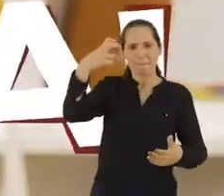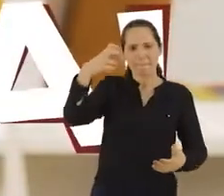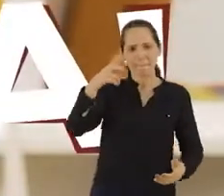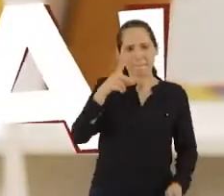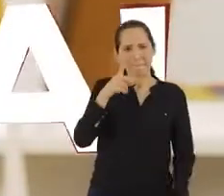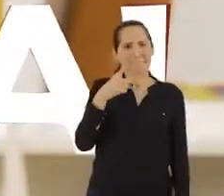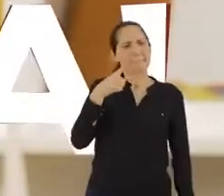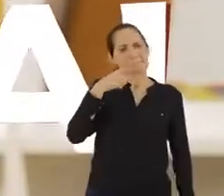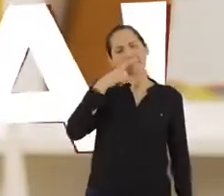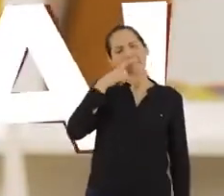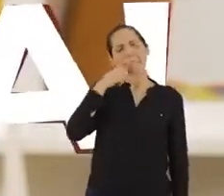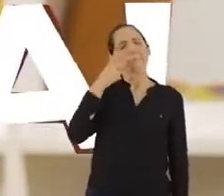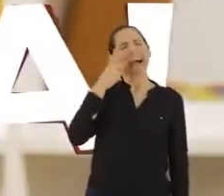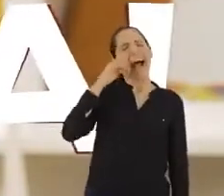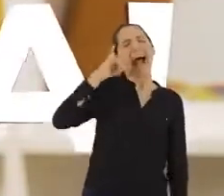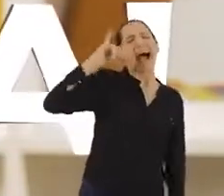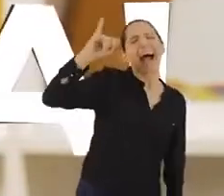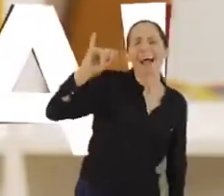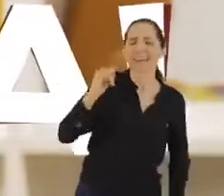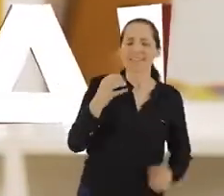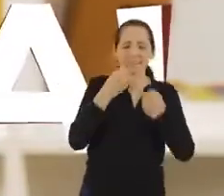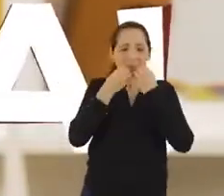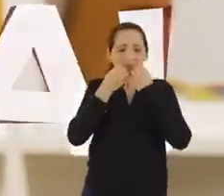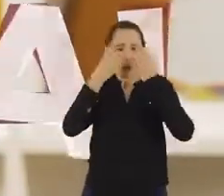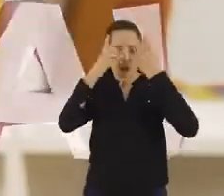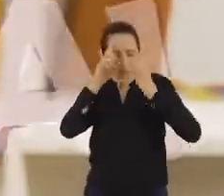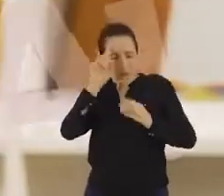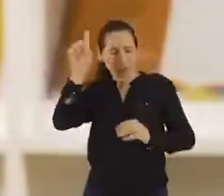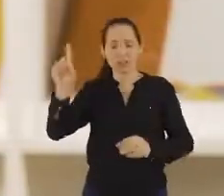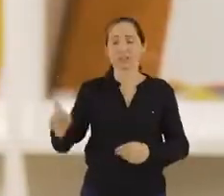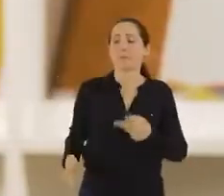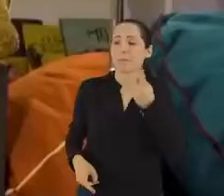"Pai, bom dia!" E o pai